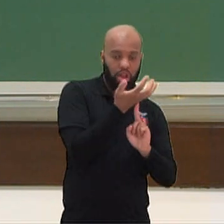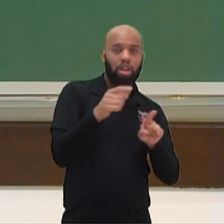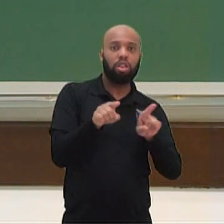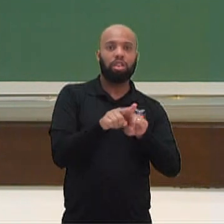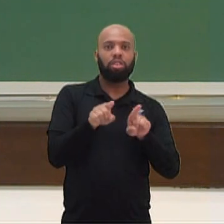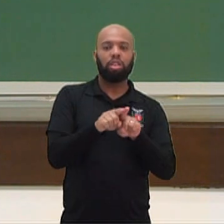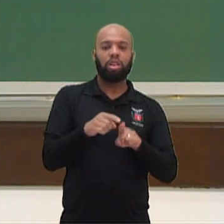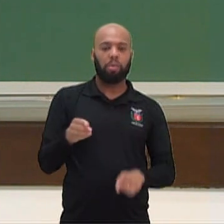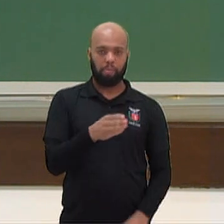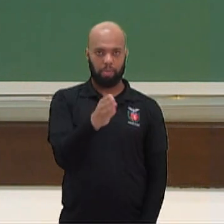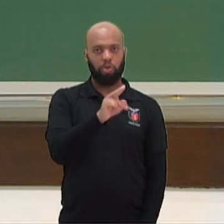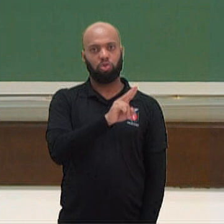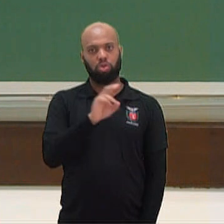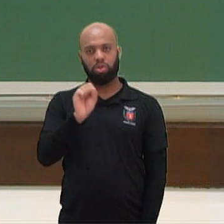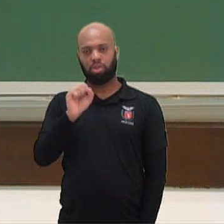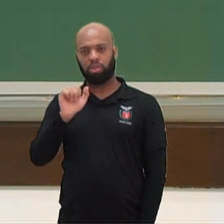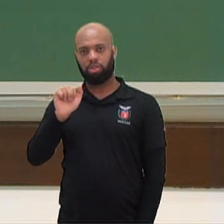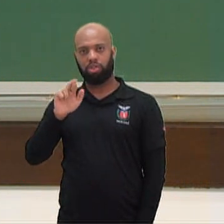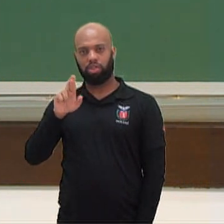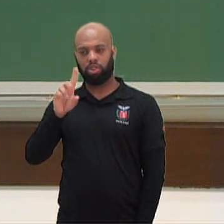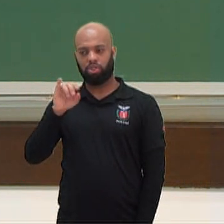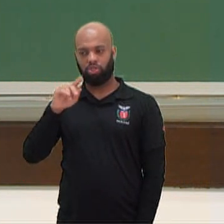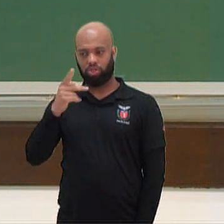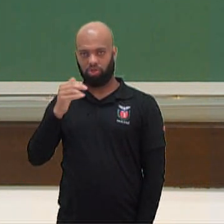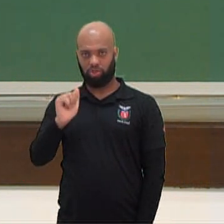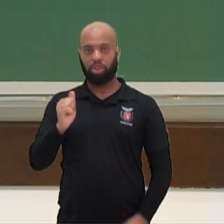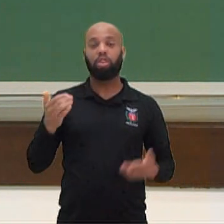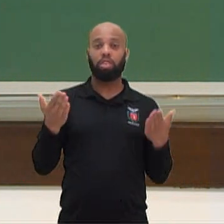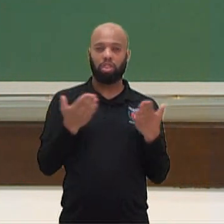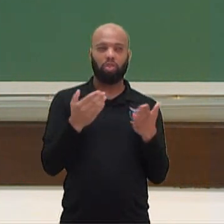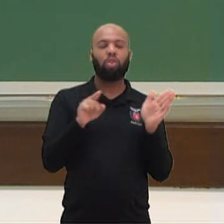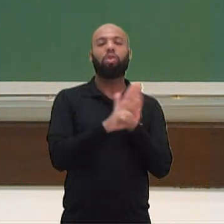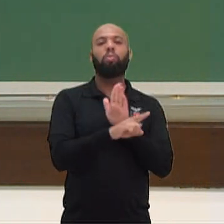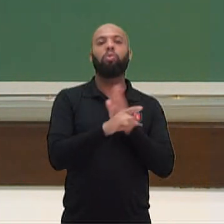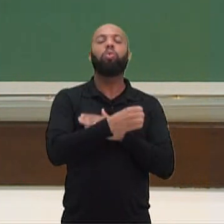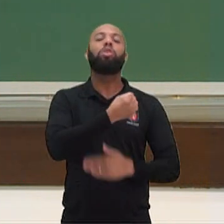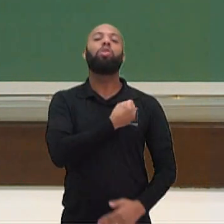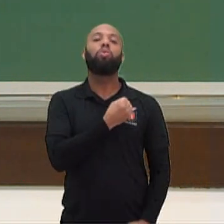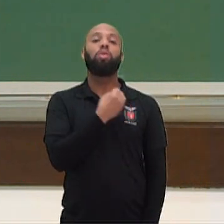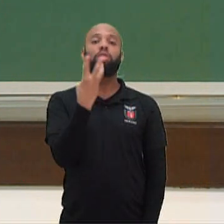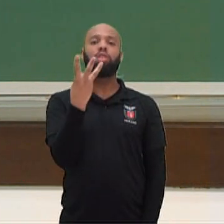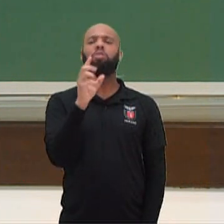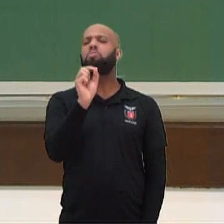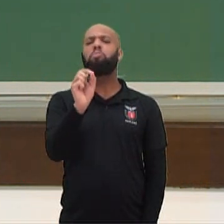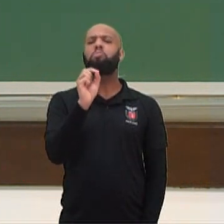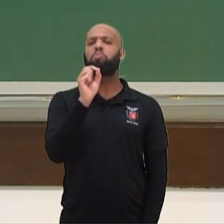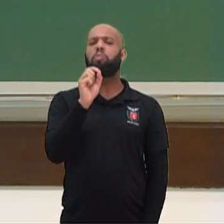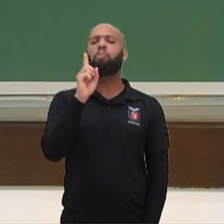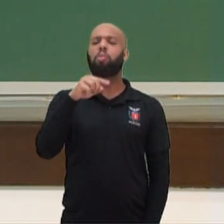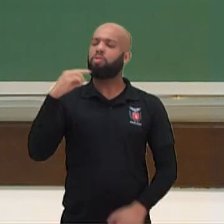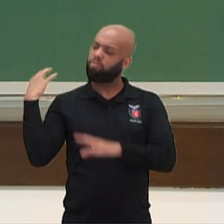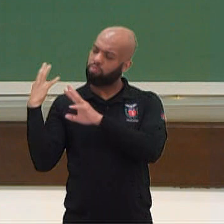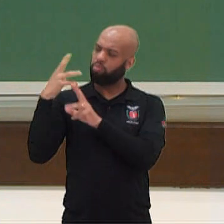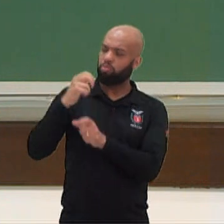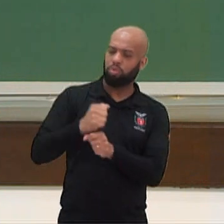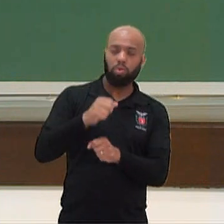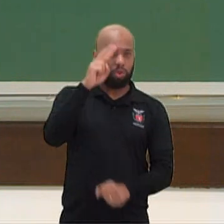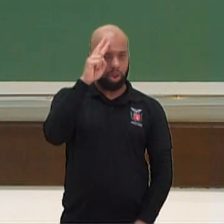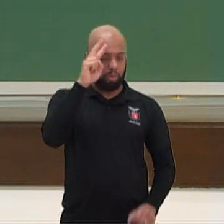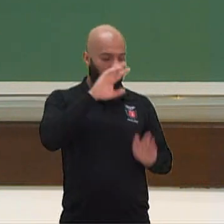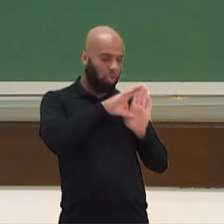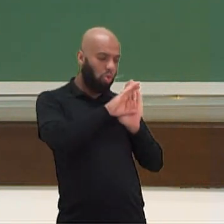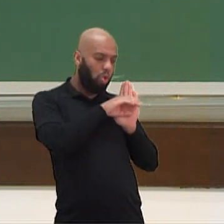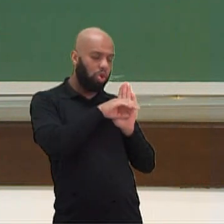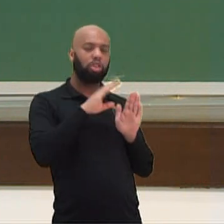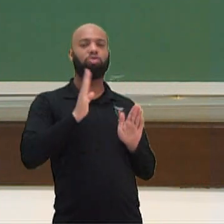Atividade 3 é uma atividade de revisão. Então, nós vamos fazer essa atividade para revisar os conceitos relacionados aos recursos